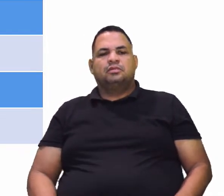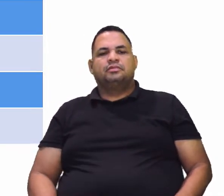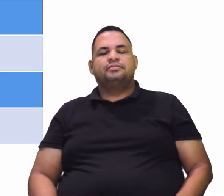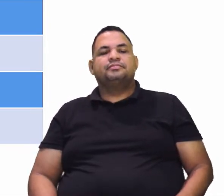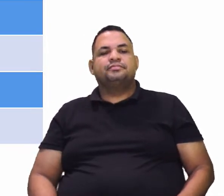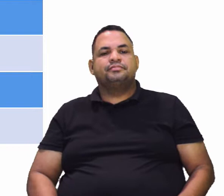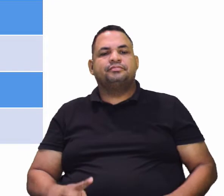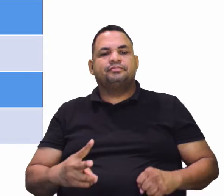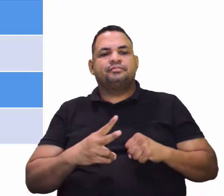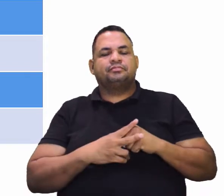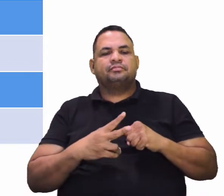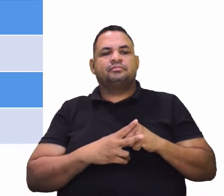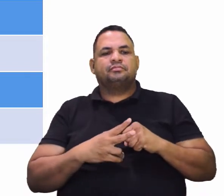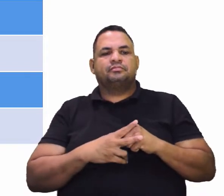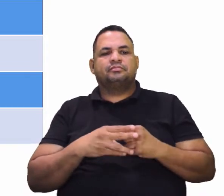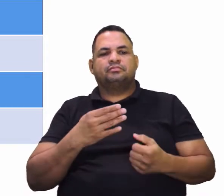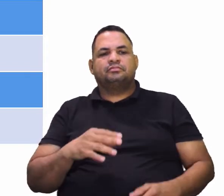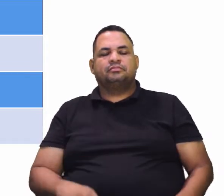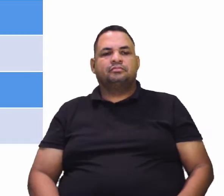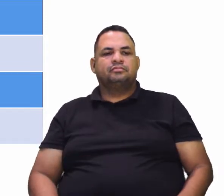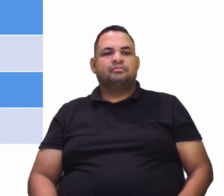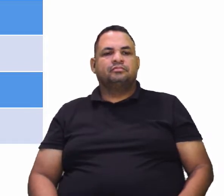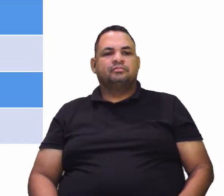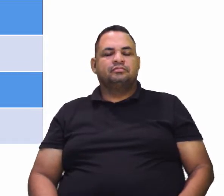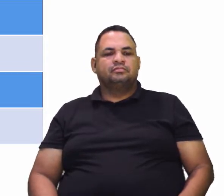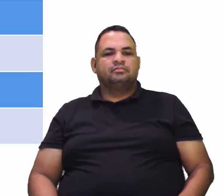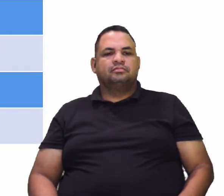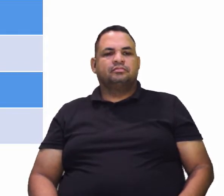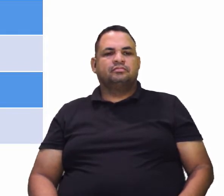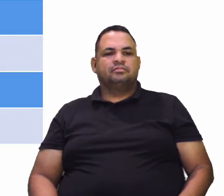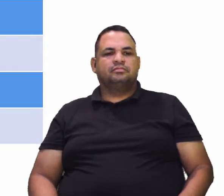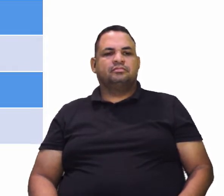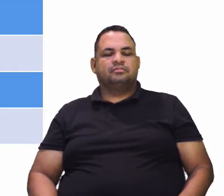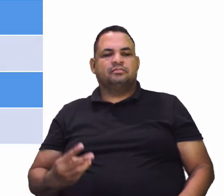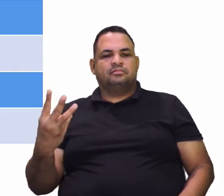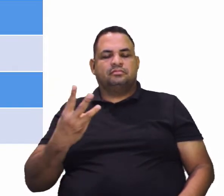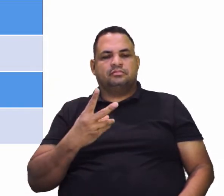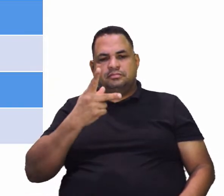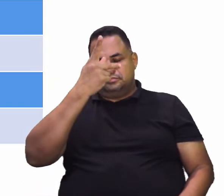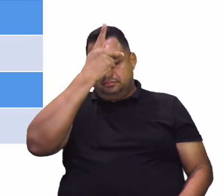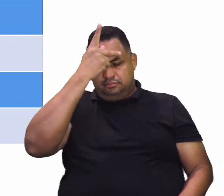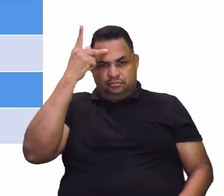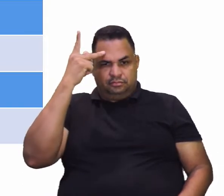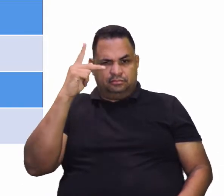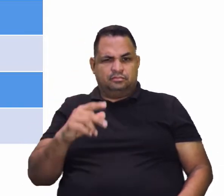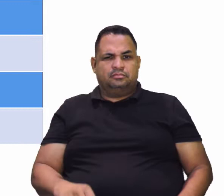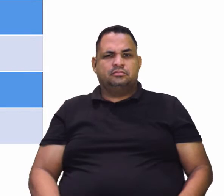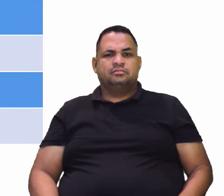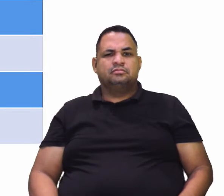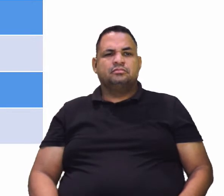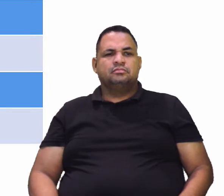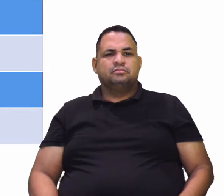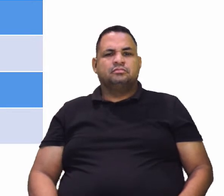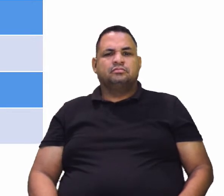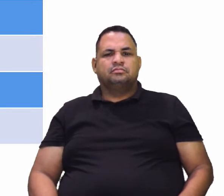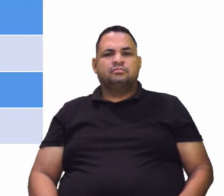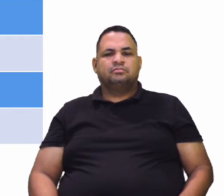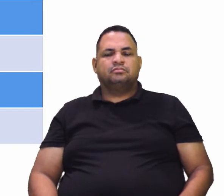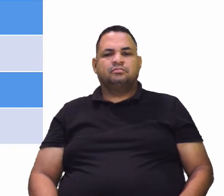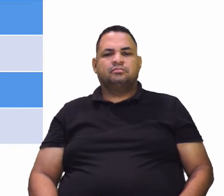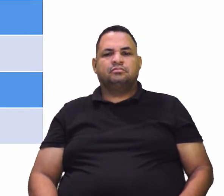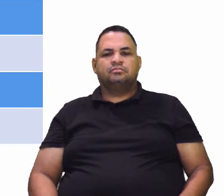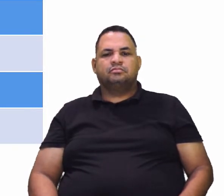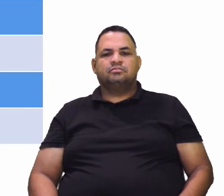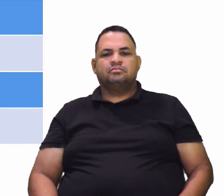be correspondente ao sujeito, que é o is, que eu estou trabalhando com he, terceira pessoa. Going to play tennis.